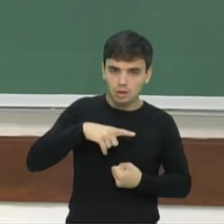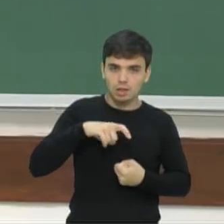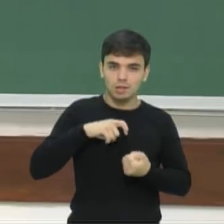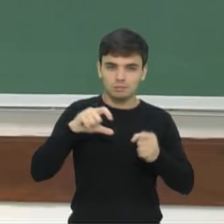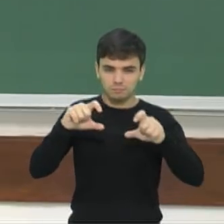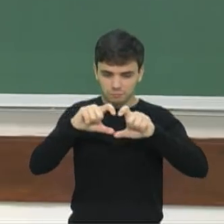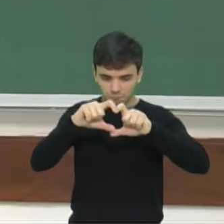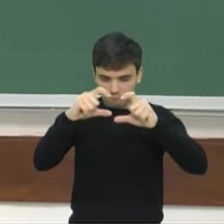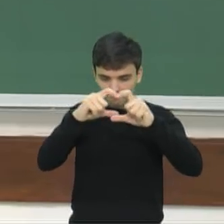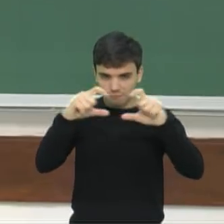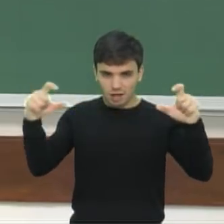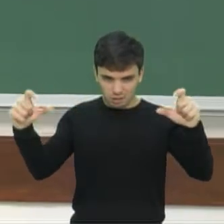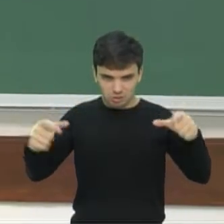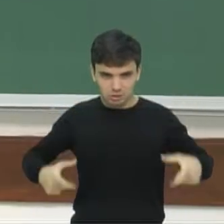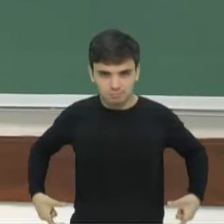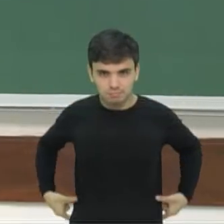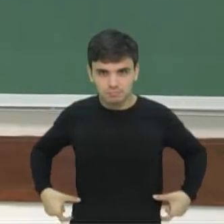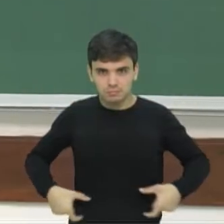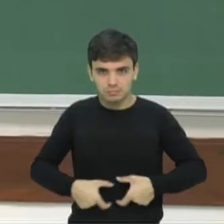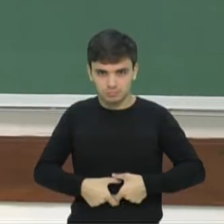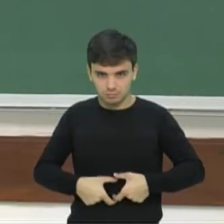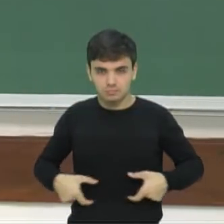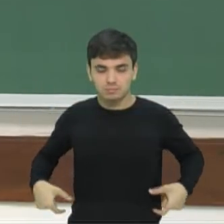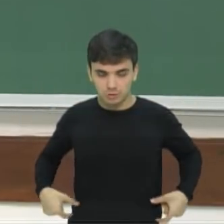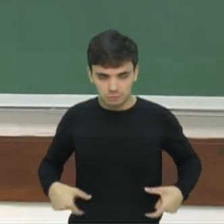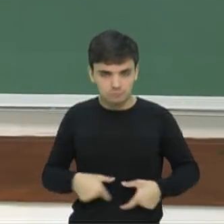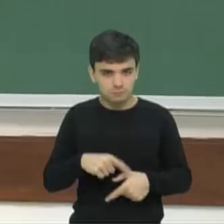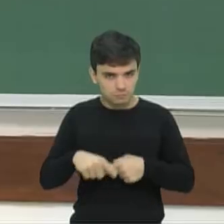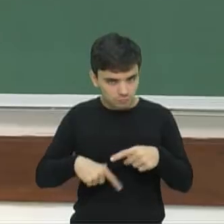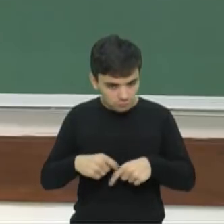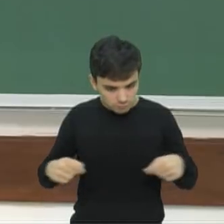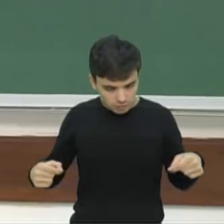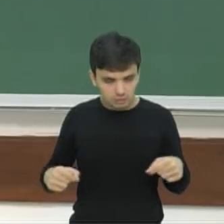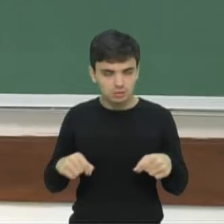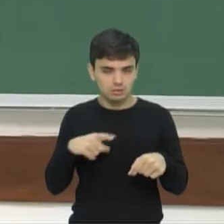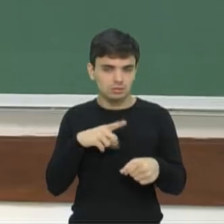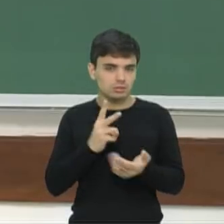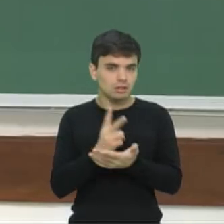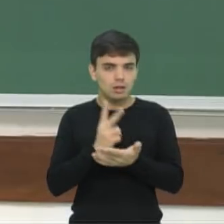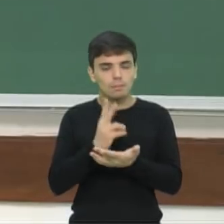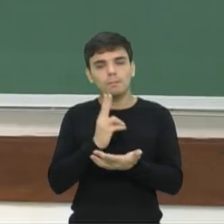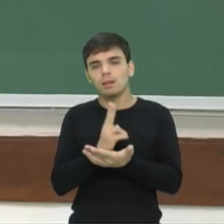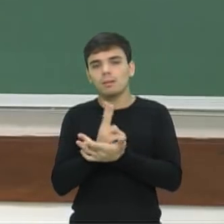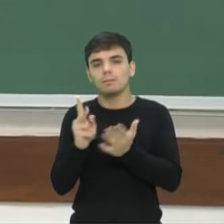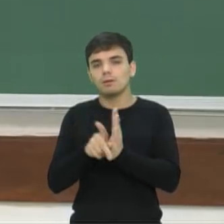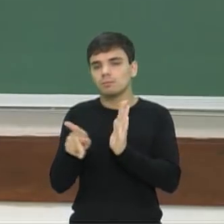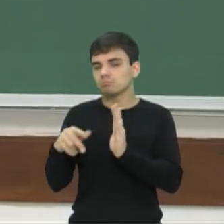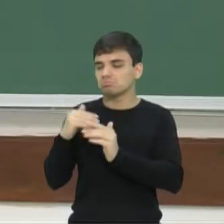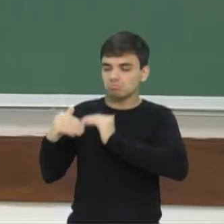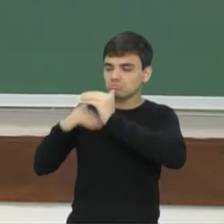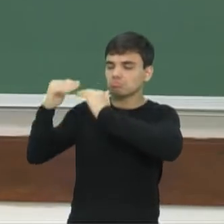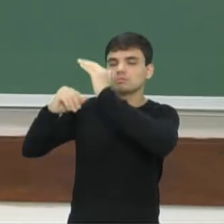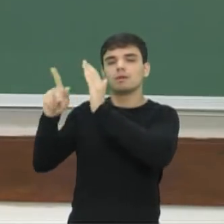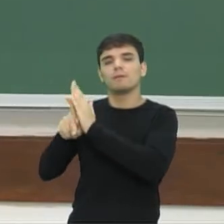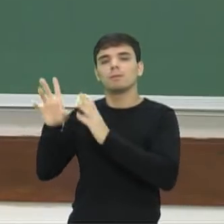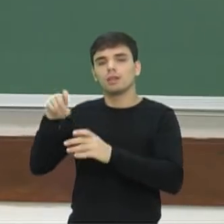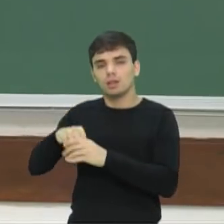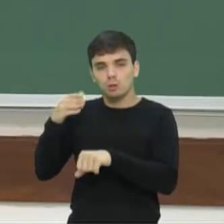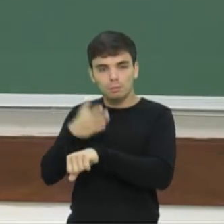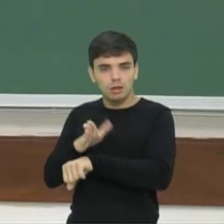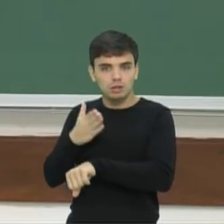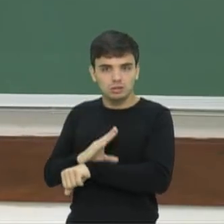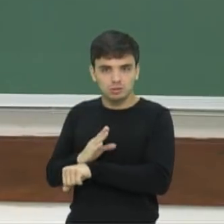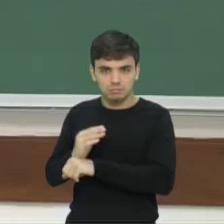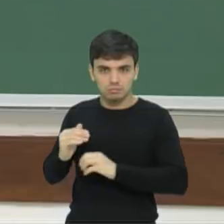dependendo, quando o praticante entra no judô, ele recebe uma faixa. E conforme a sua evolução dentro da prática, né, essas